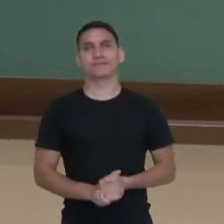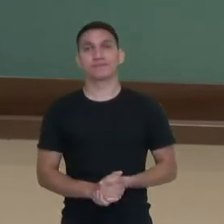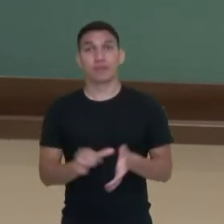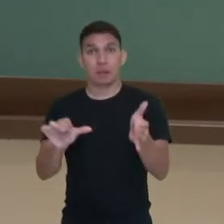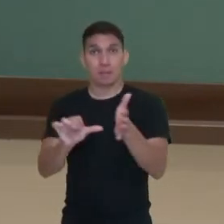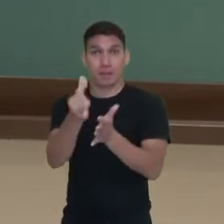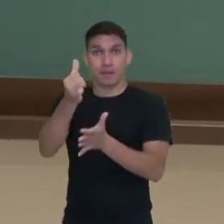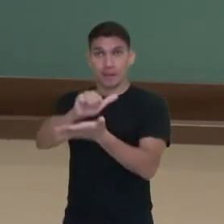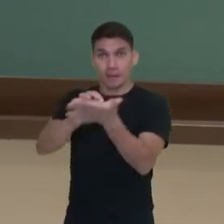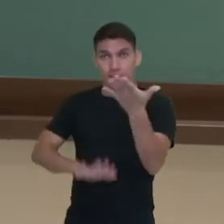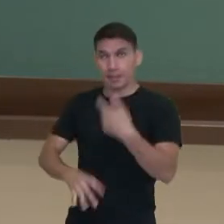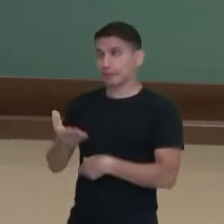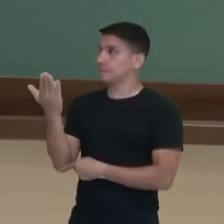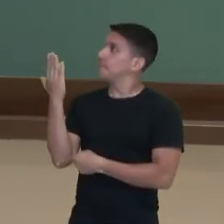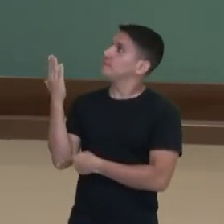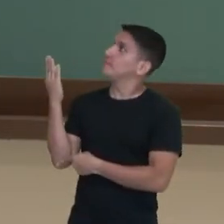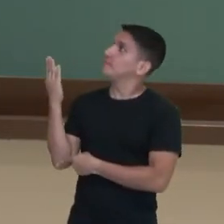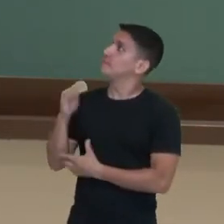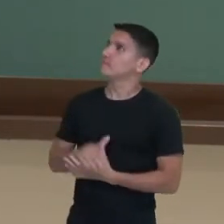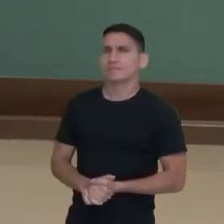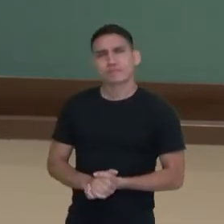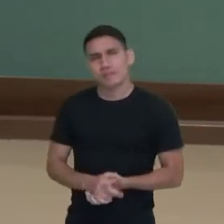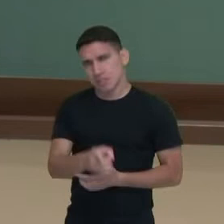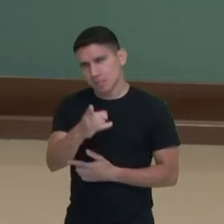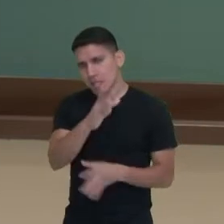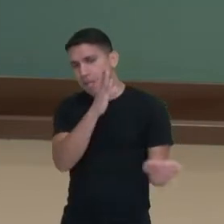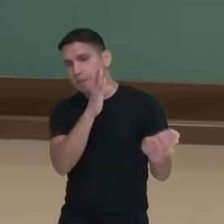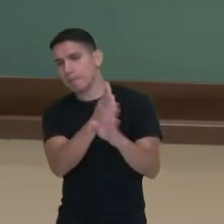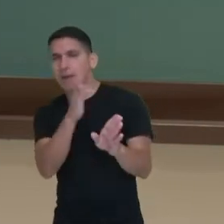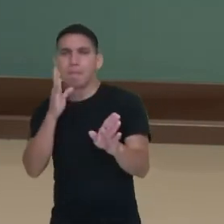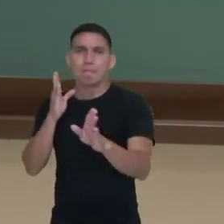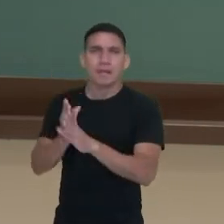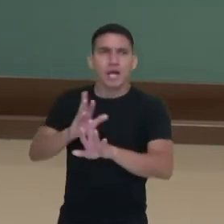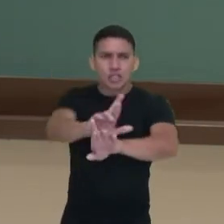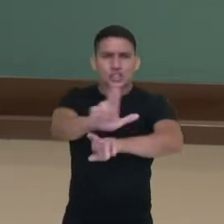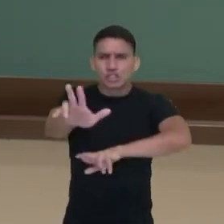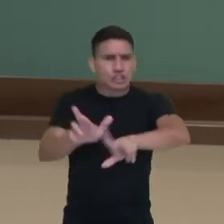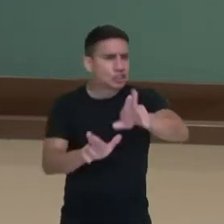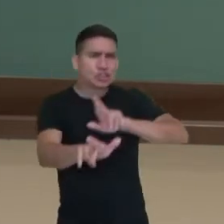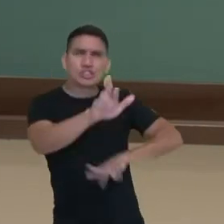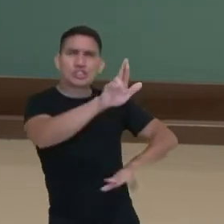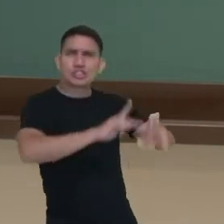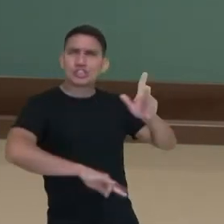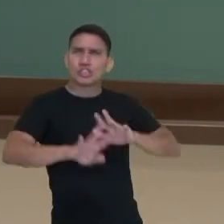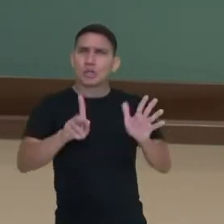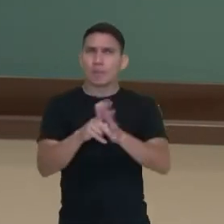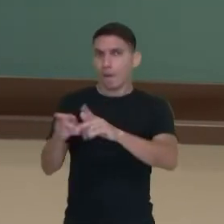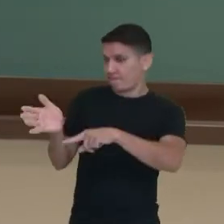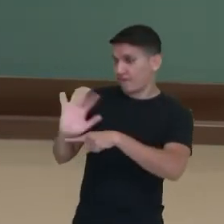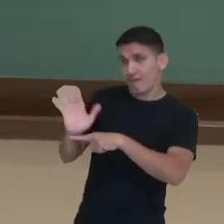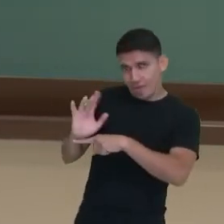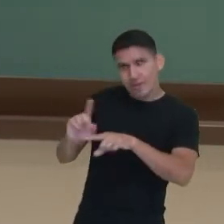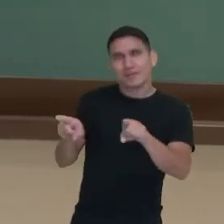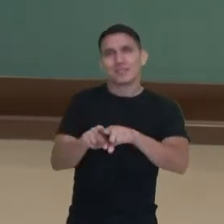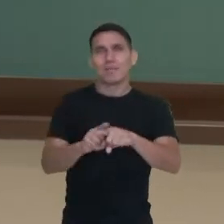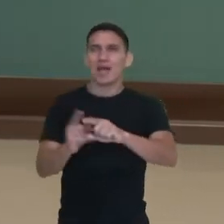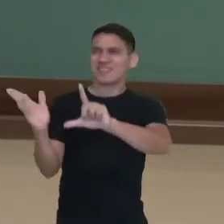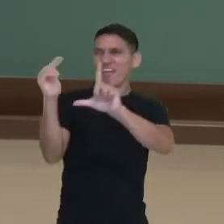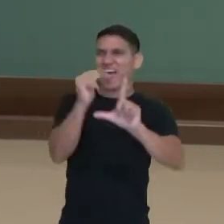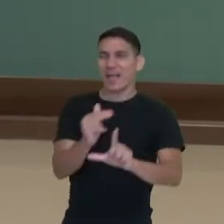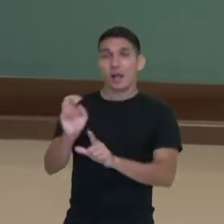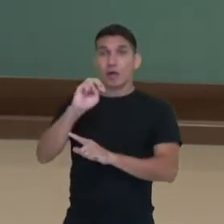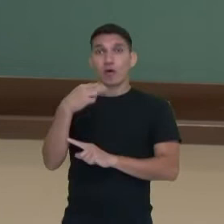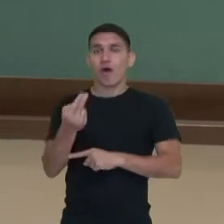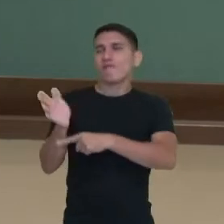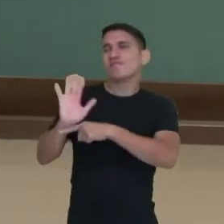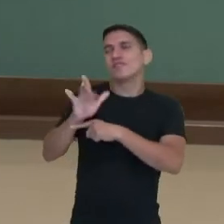Primeira atividade para nós então. Você identifica diferentes lutas nos filmes, animes ou